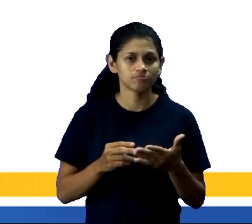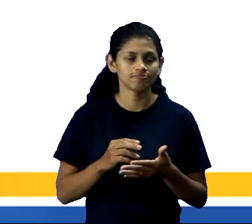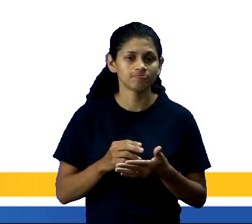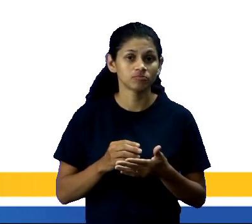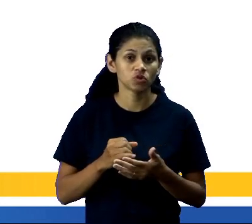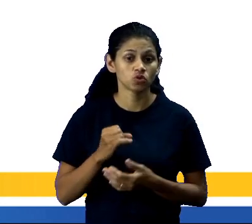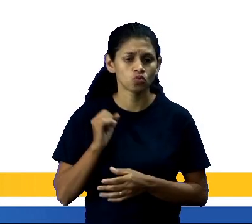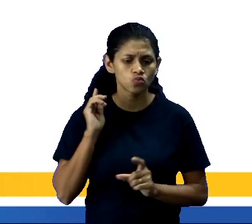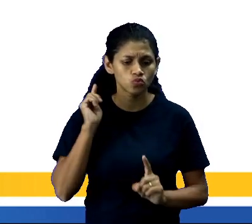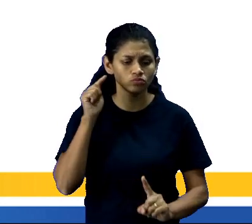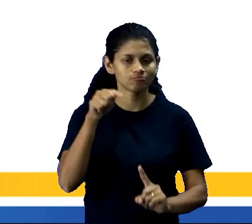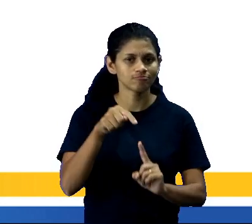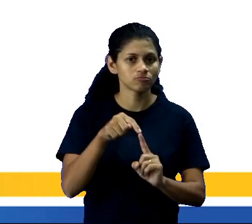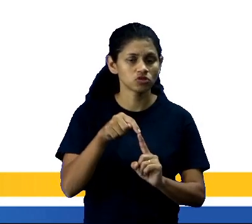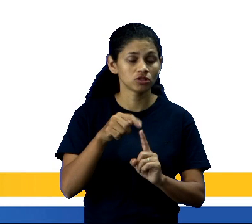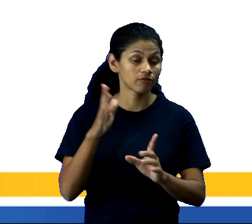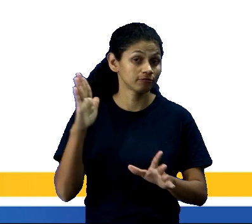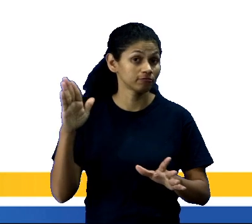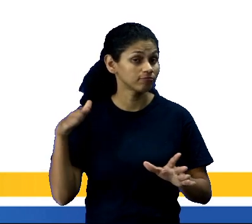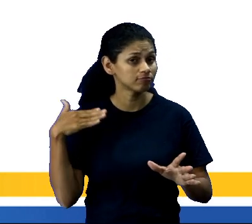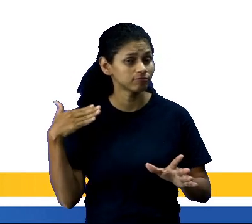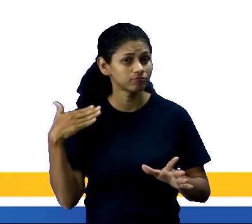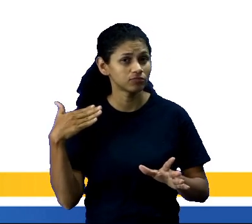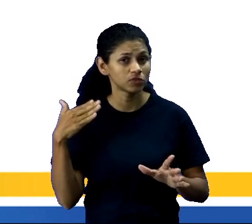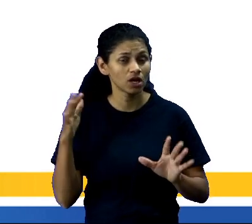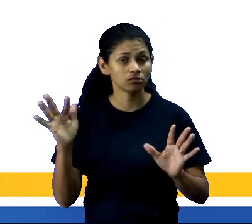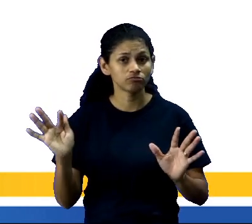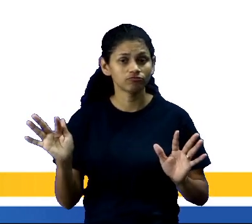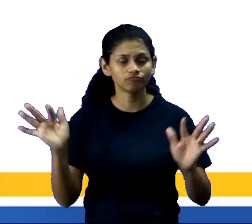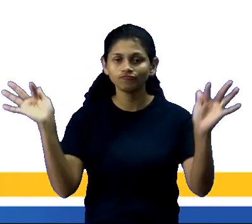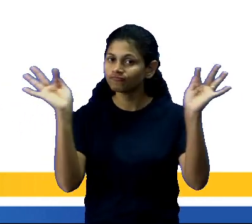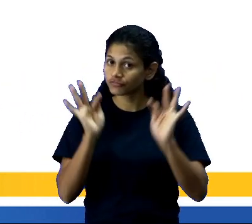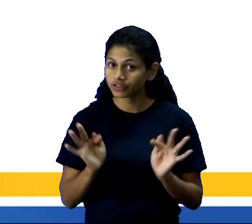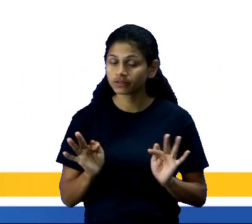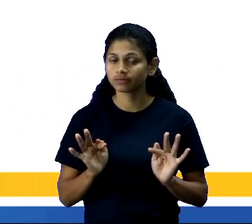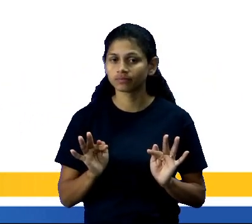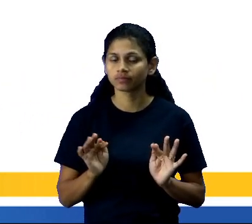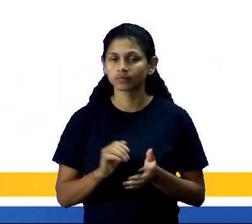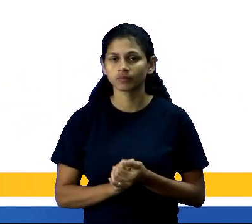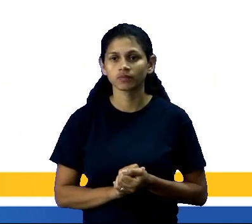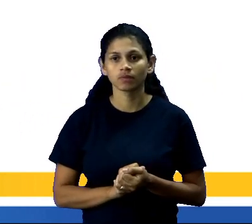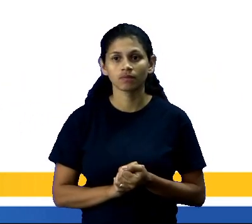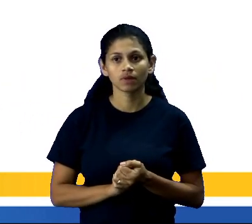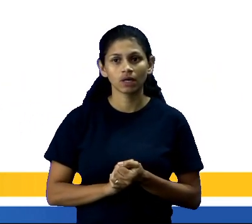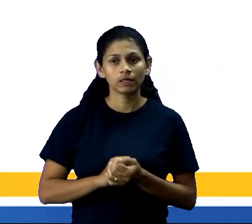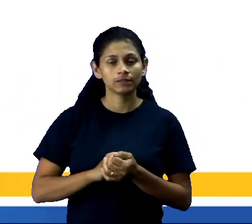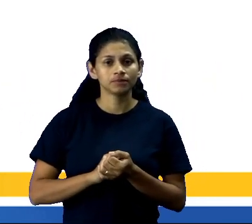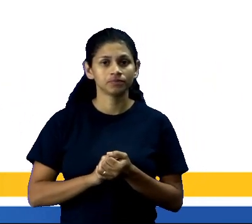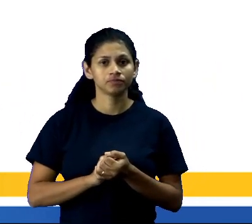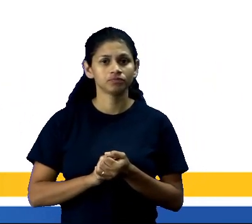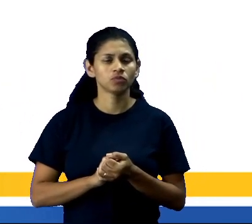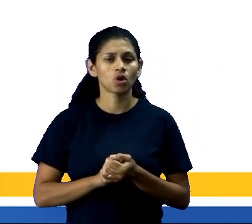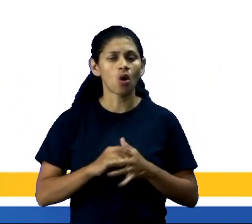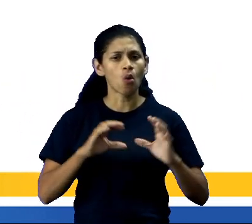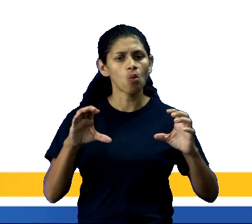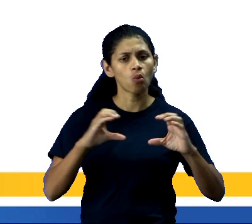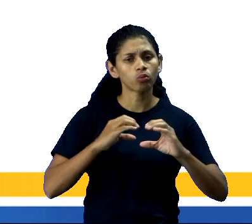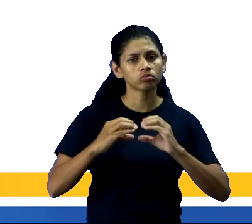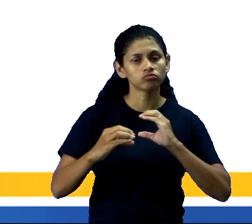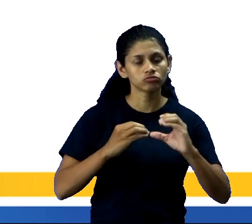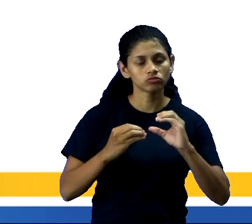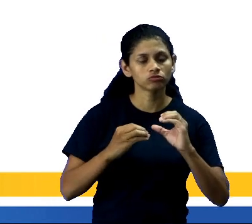divertir. Então, a Débora Oliveira, gente, observe que nas primeiras linhas, né, a maior parte aí do comentário dela